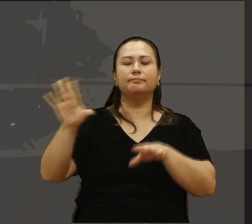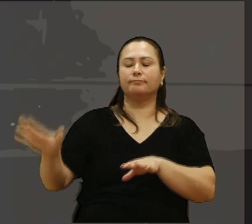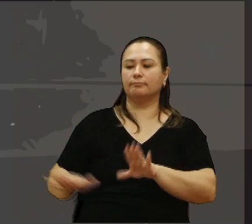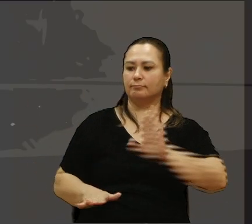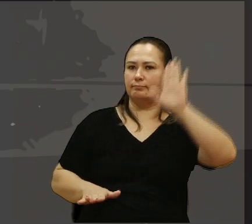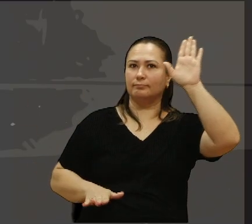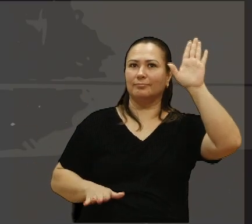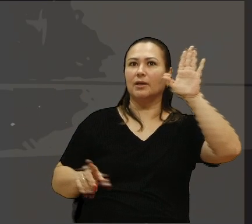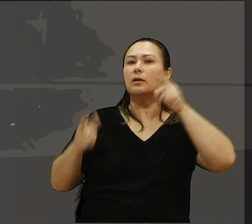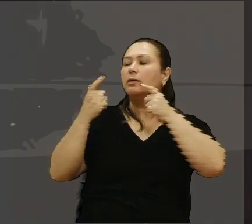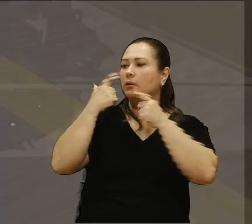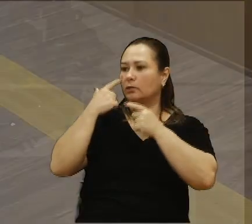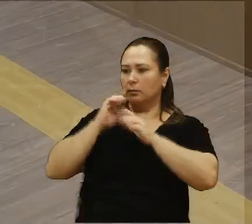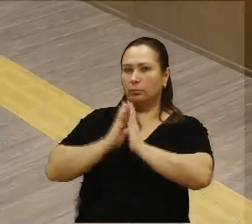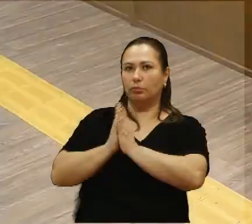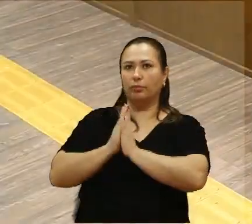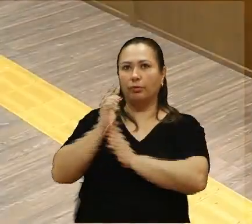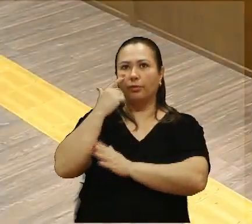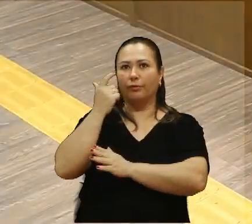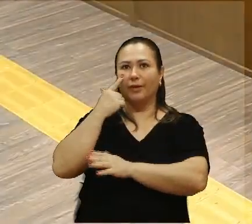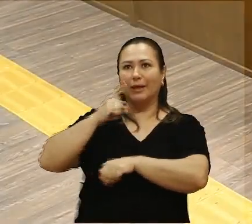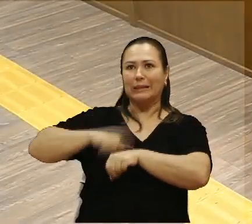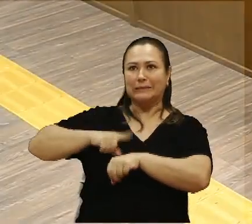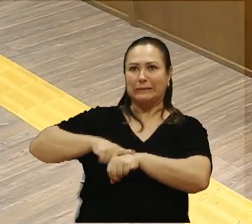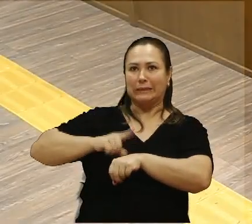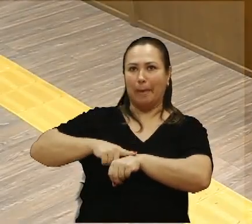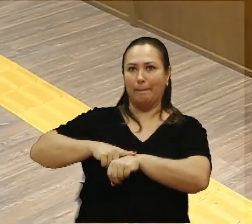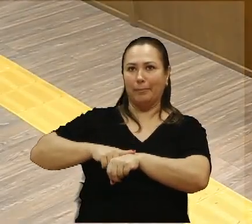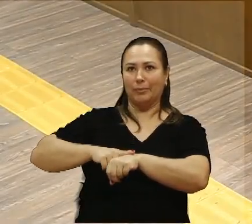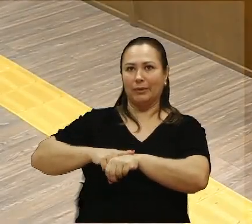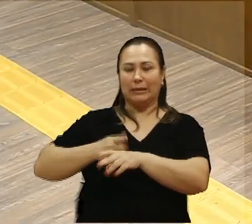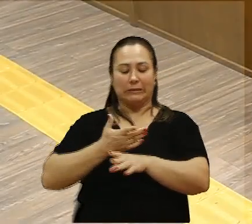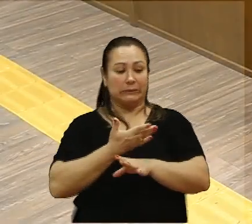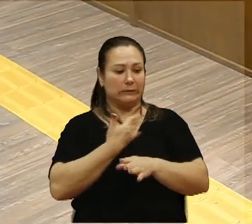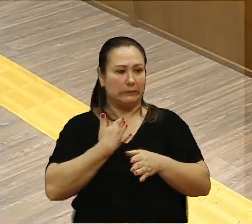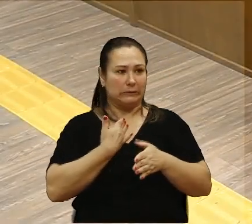verificação de quórum, por gentileza. Seu tempo está...